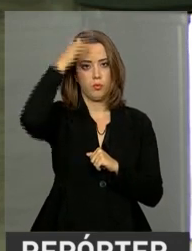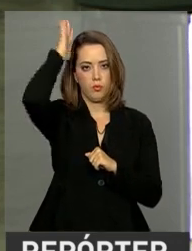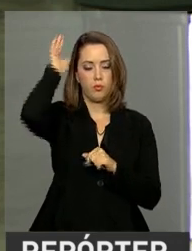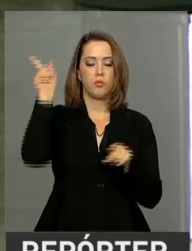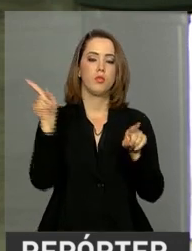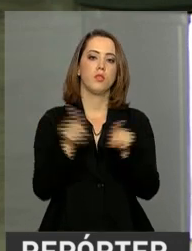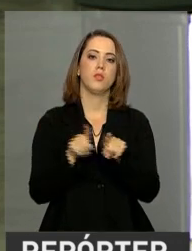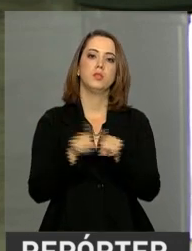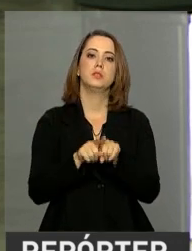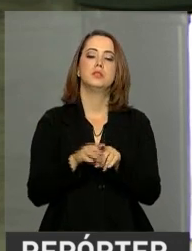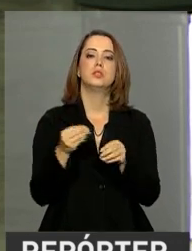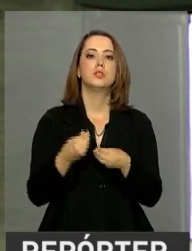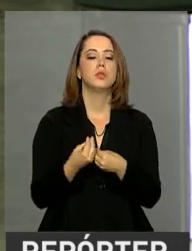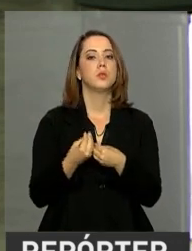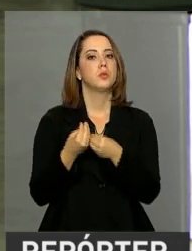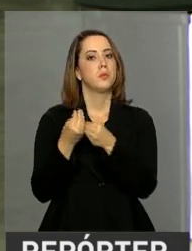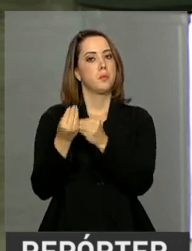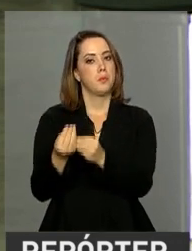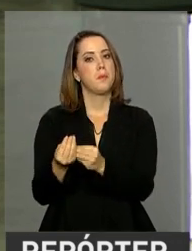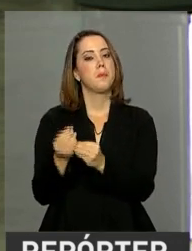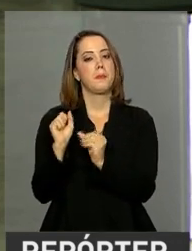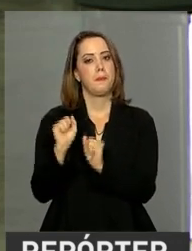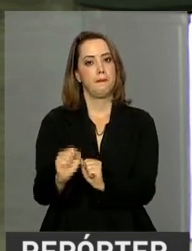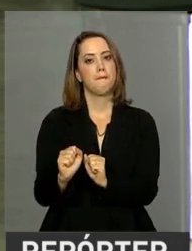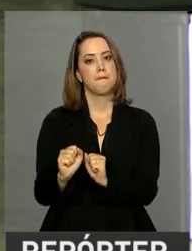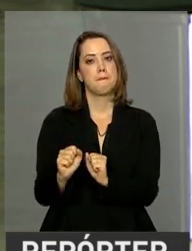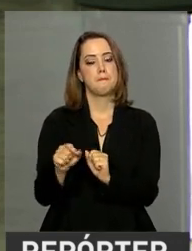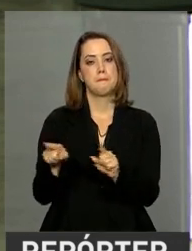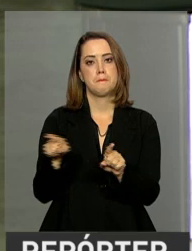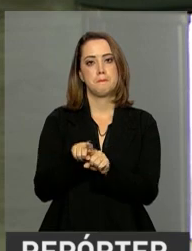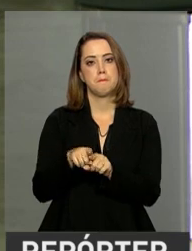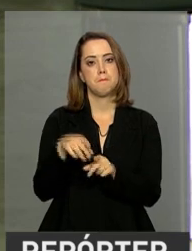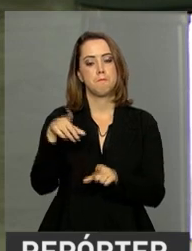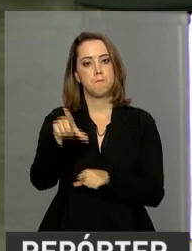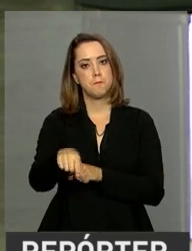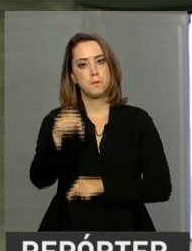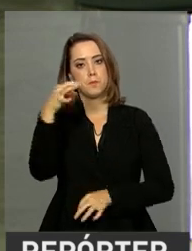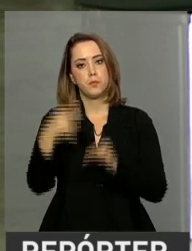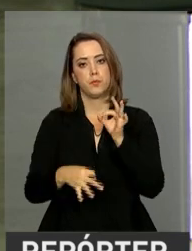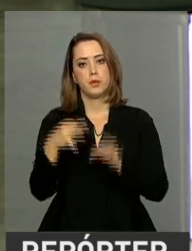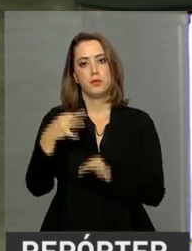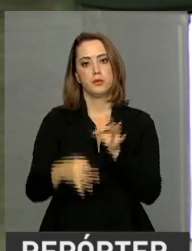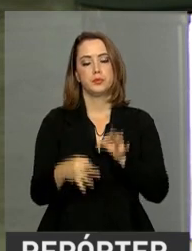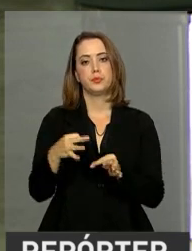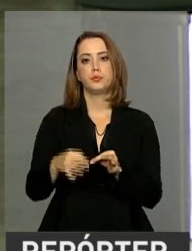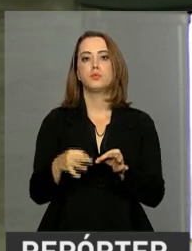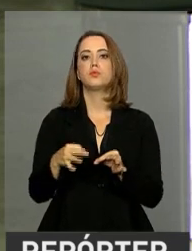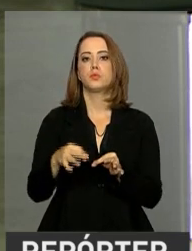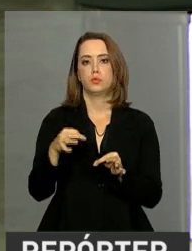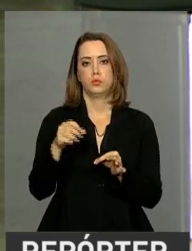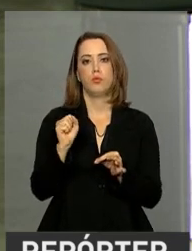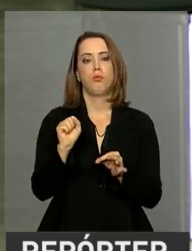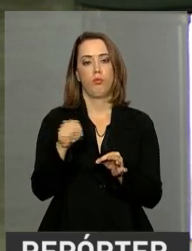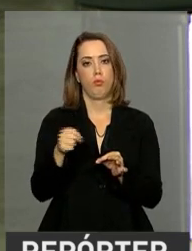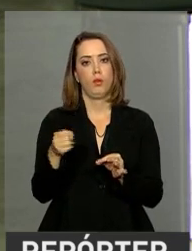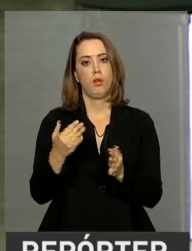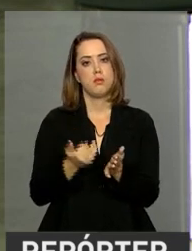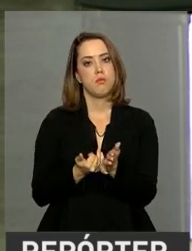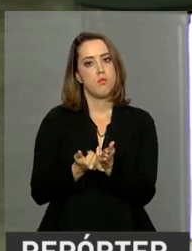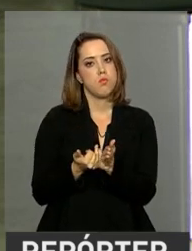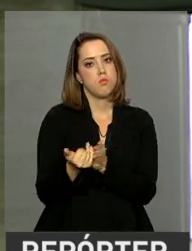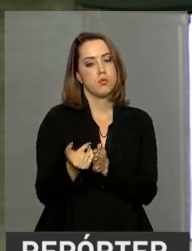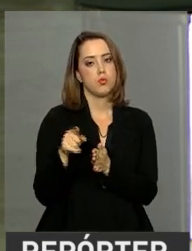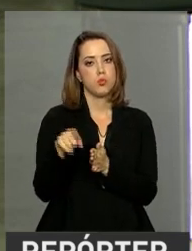também impõe que o mandado de injunção e a decisão da justiça vale até o momento em que aquela lacuna na